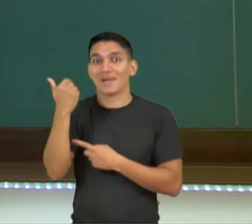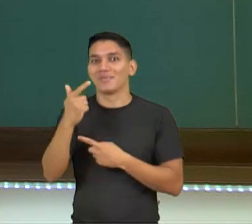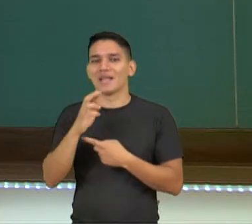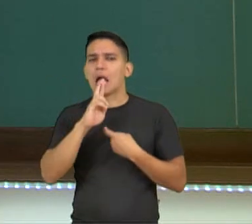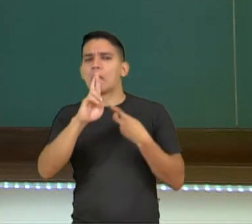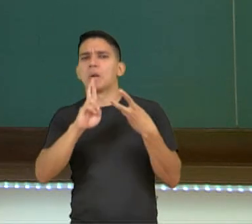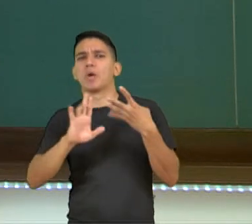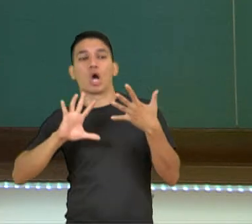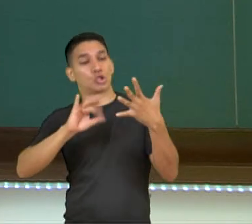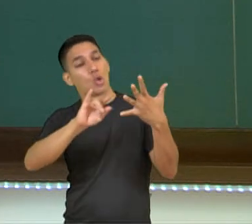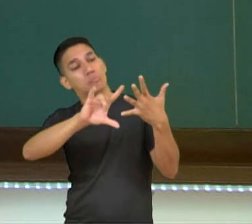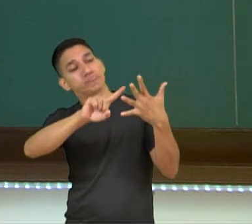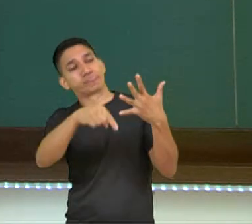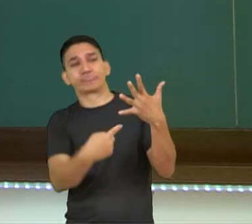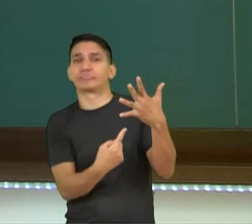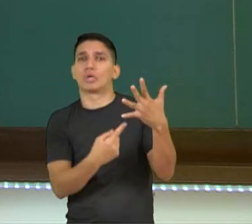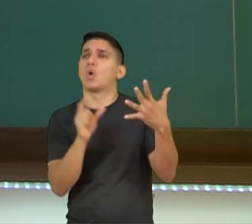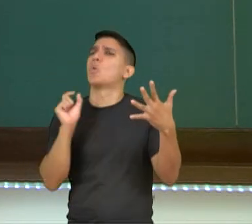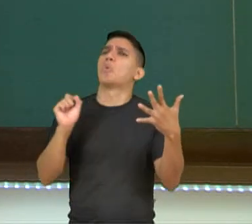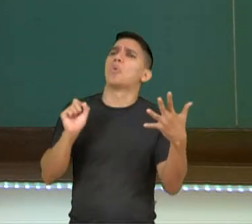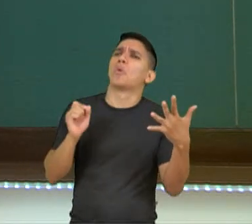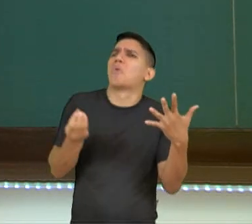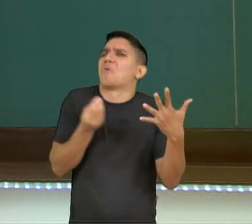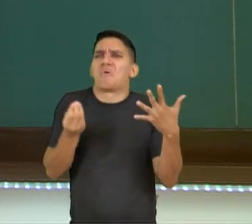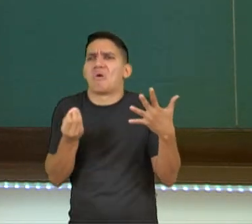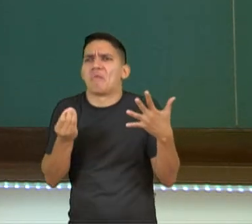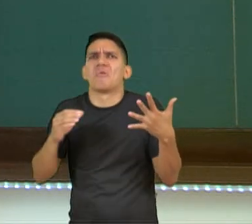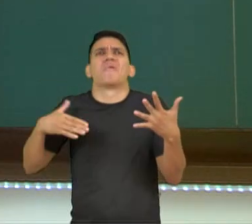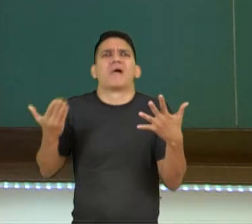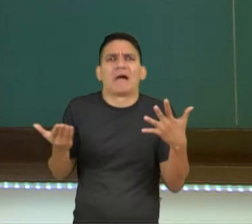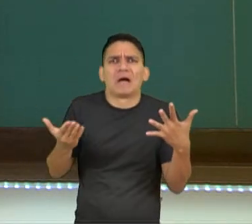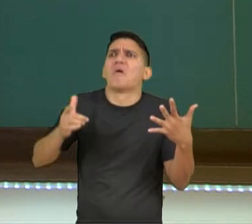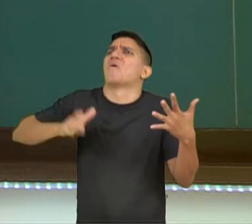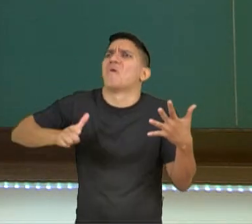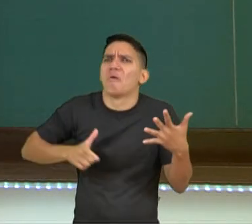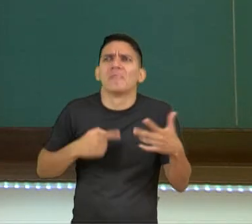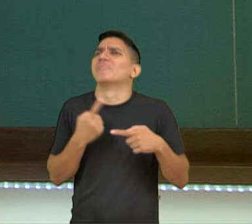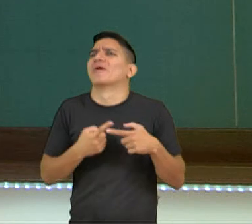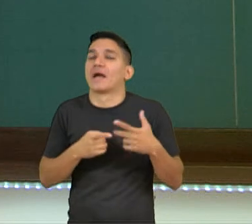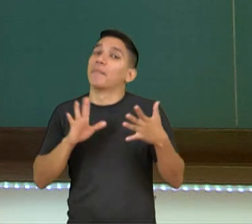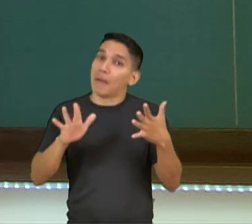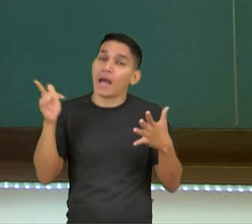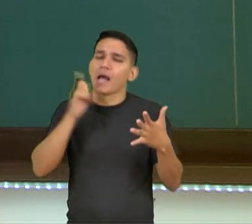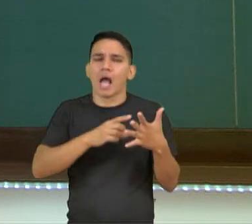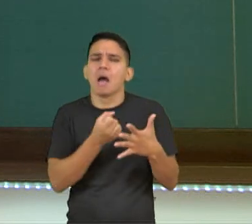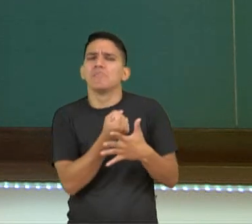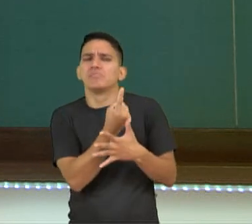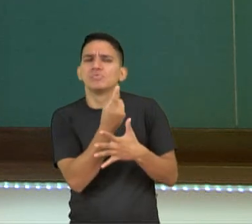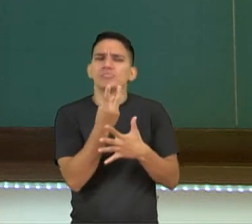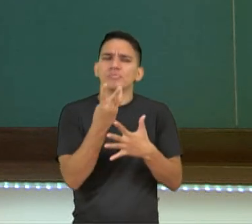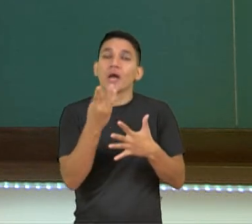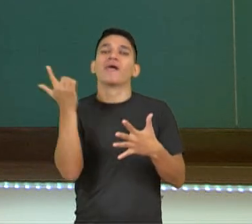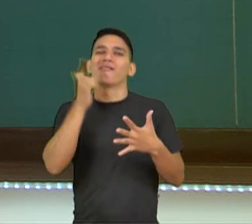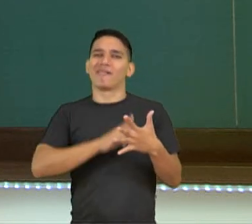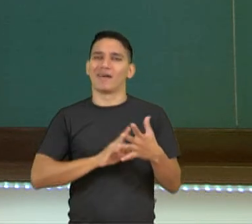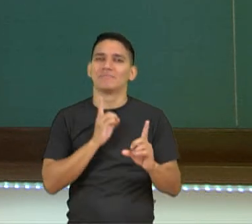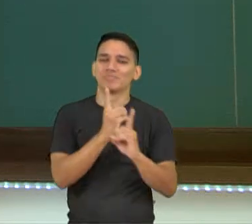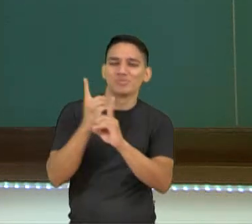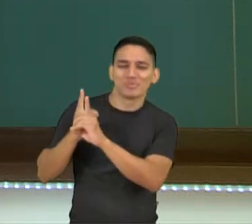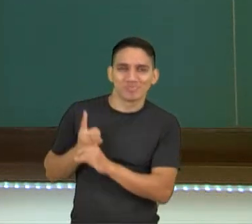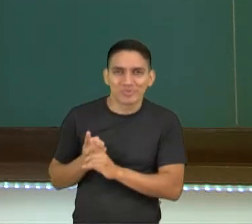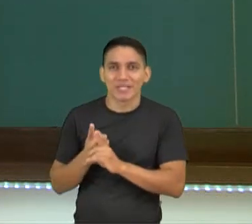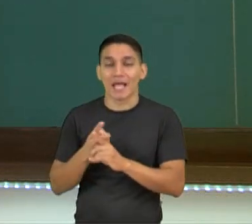todas aquelas questões que eu falei, o que, como, quando, onde, por quê, mas podemos então identificar a resposta